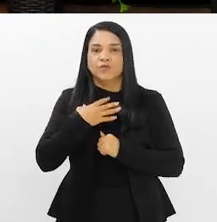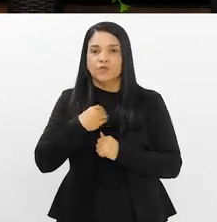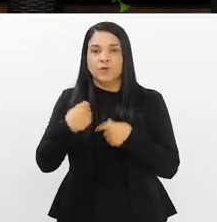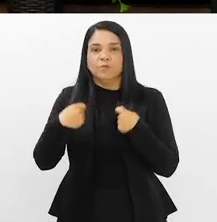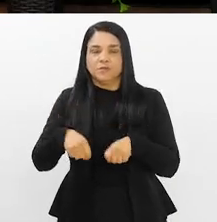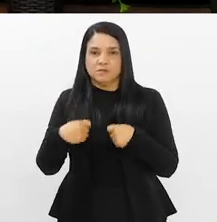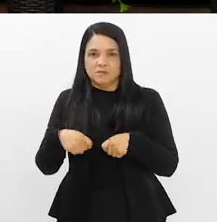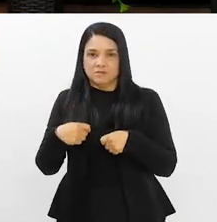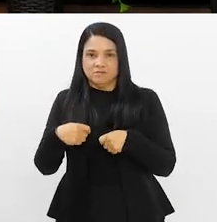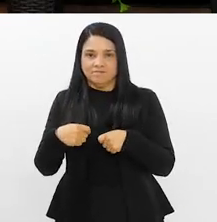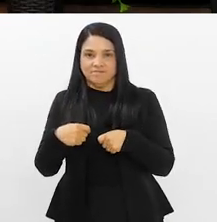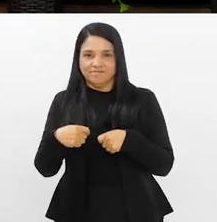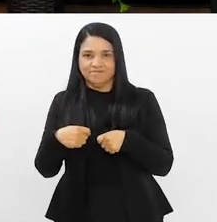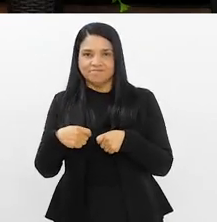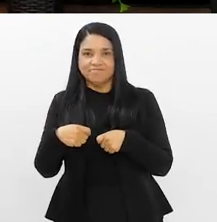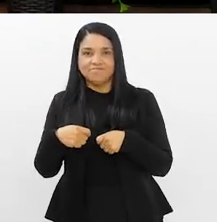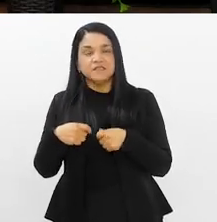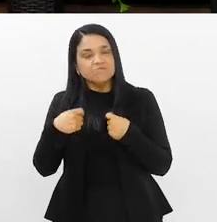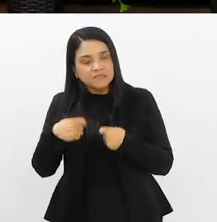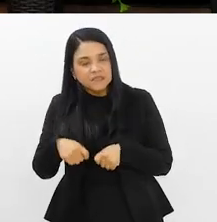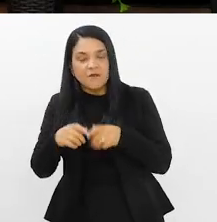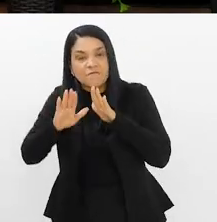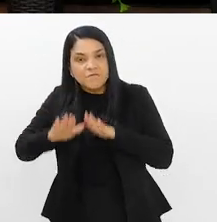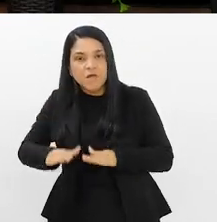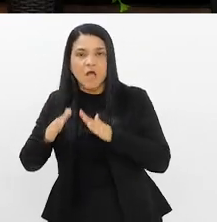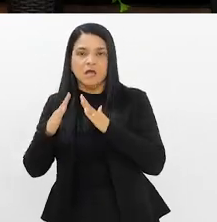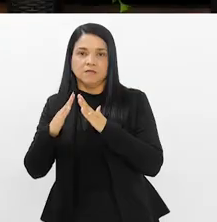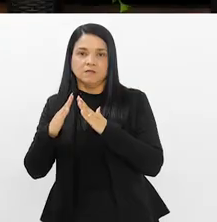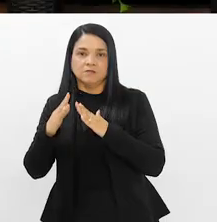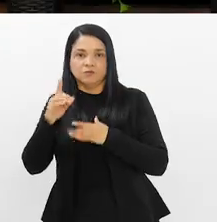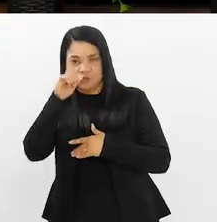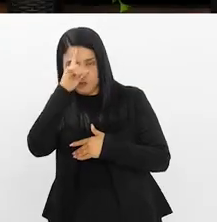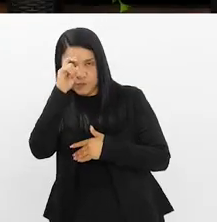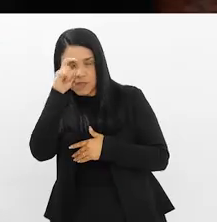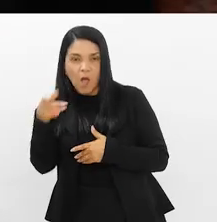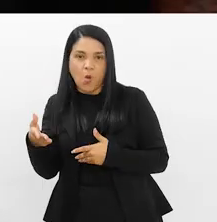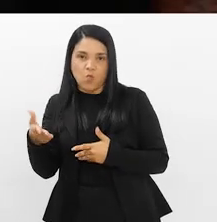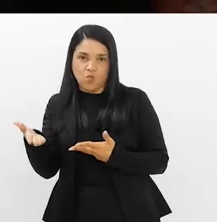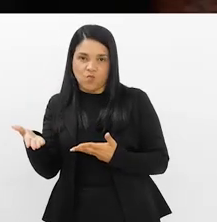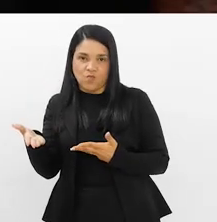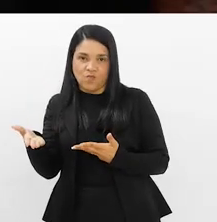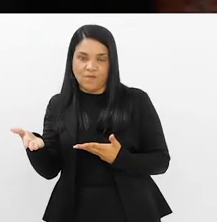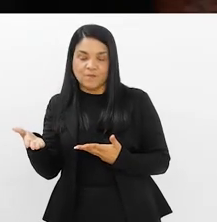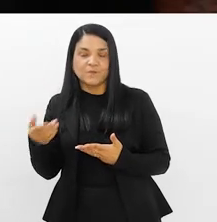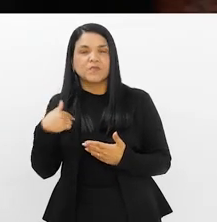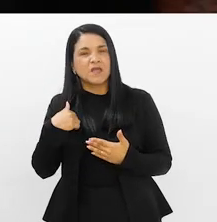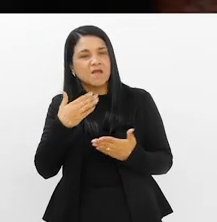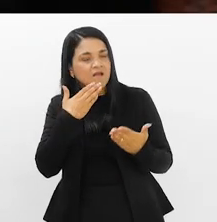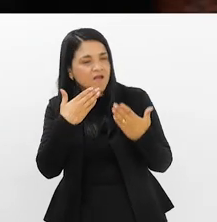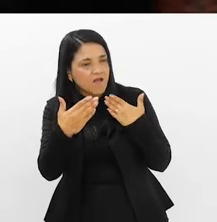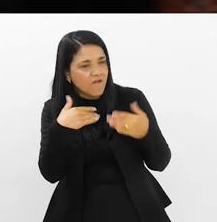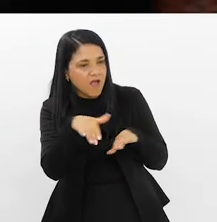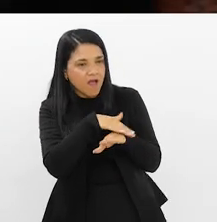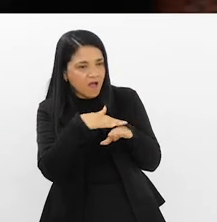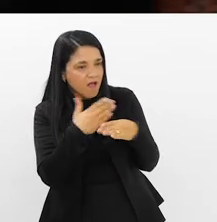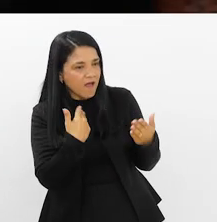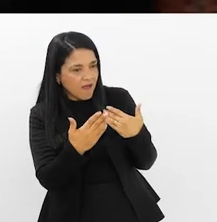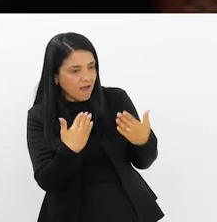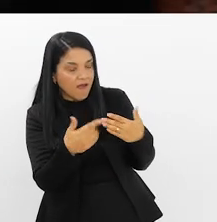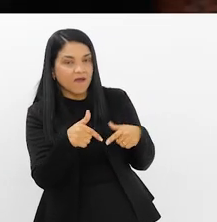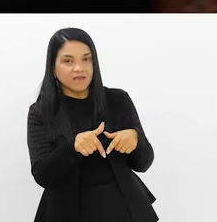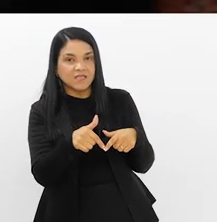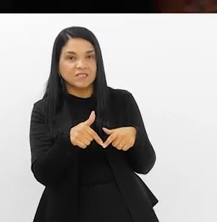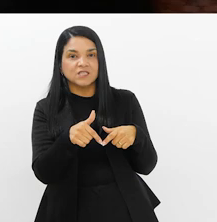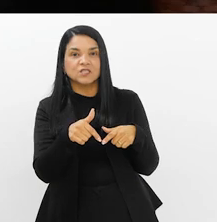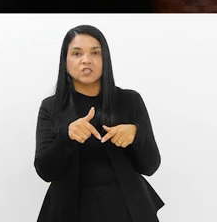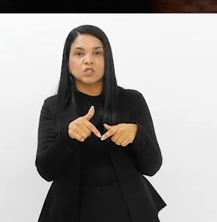esteja com os filhos, então ela deveria poder ficar no hospital com as crianças. Que fique bem claro que essa nossa conversa e tudo que a